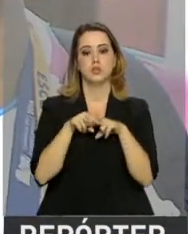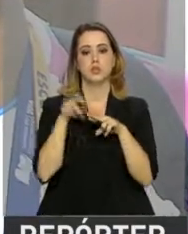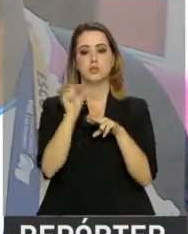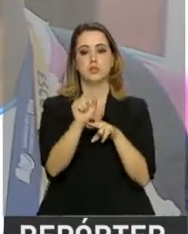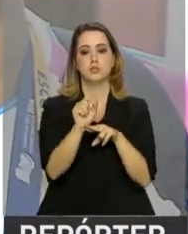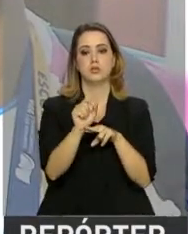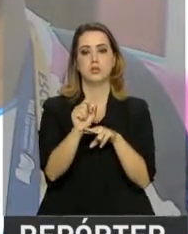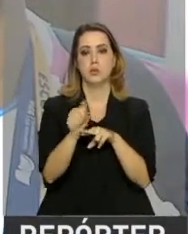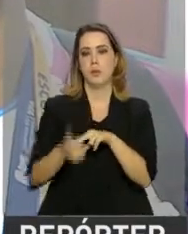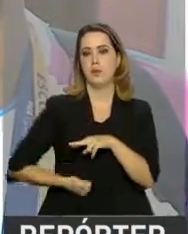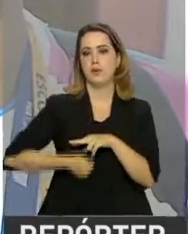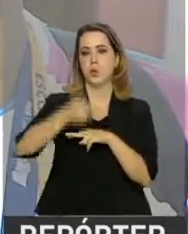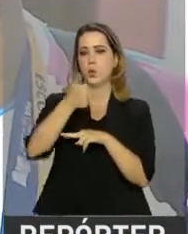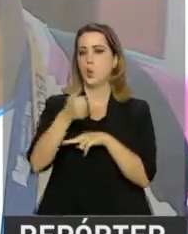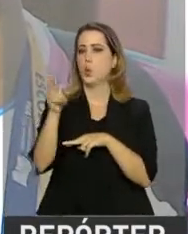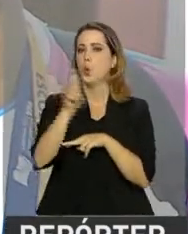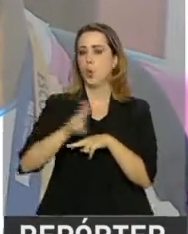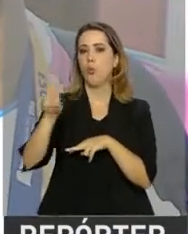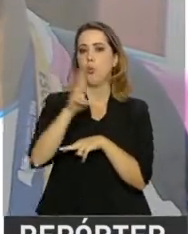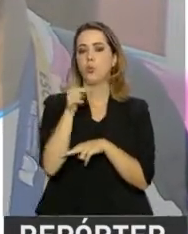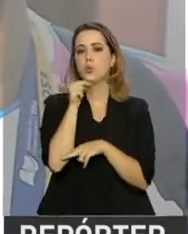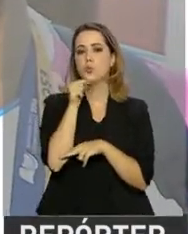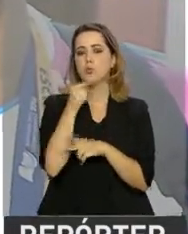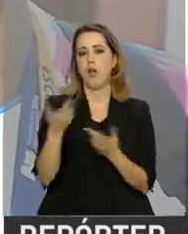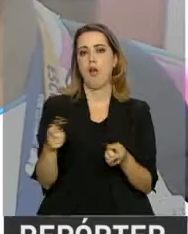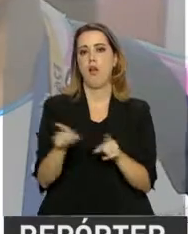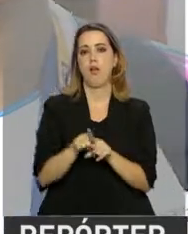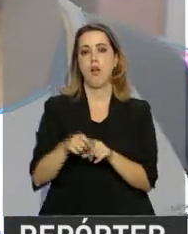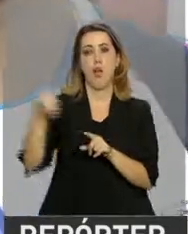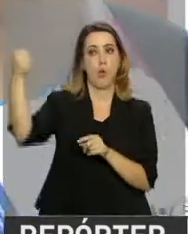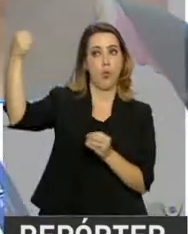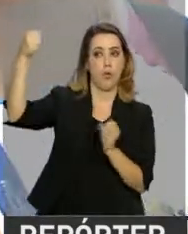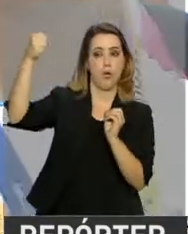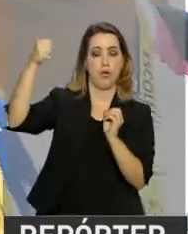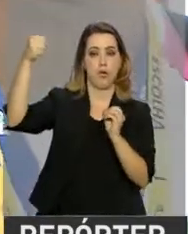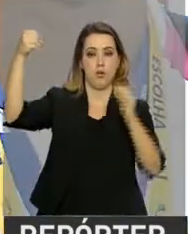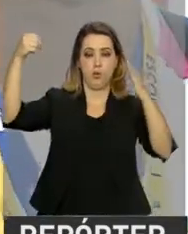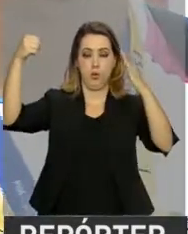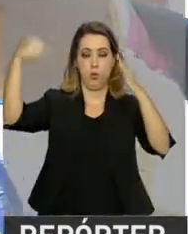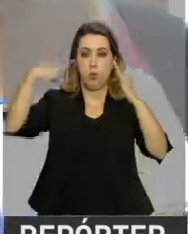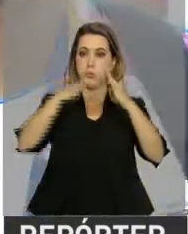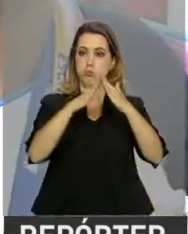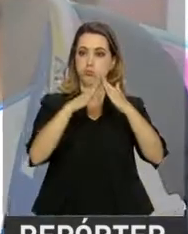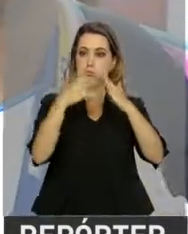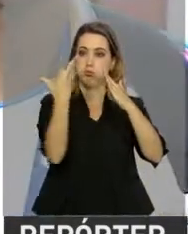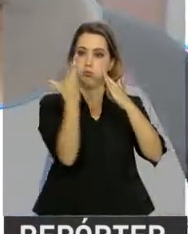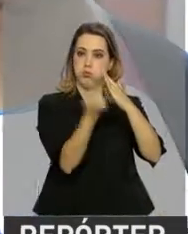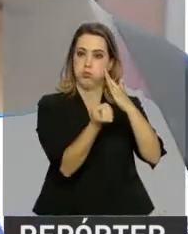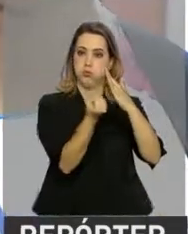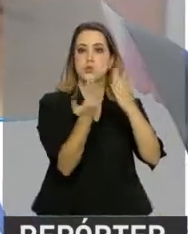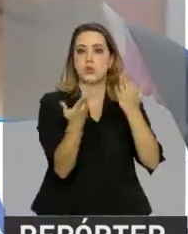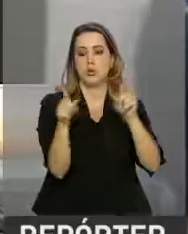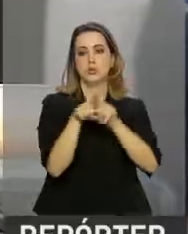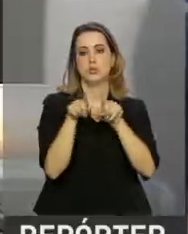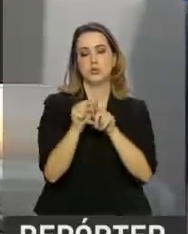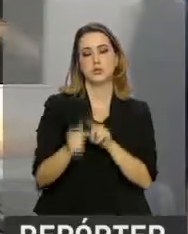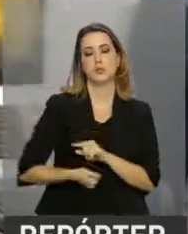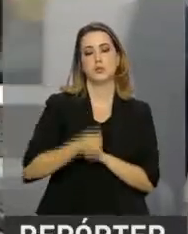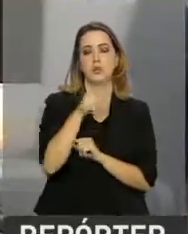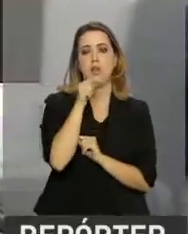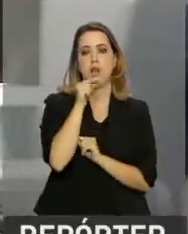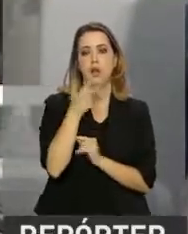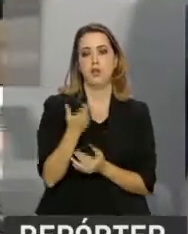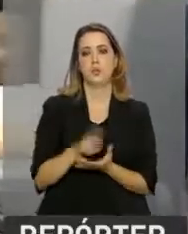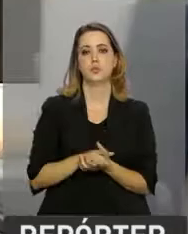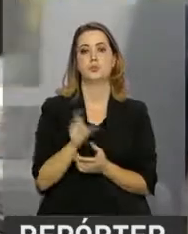maior preço no aproveitamento também mau aproveitamento da incidência solar que gera energia para a casa inteira e o aquecimento de água o ensino técnico